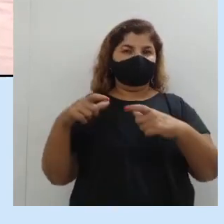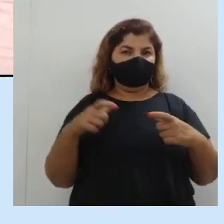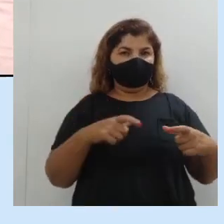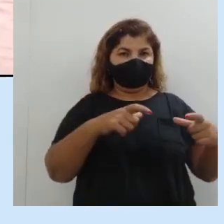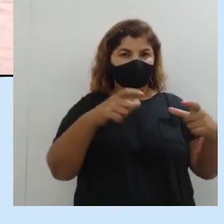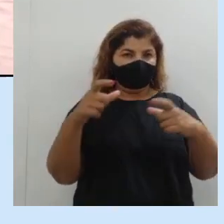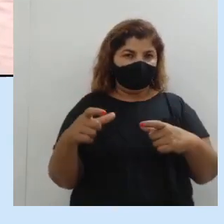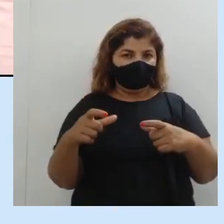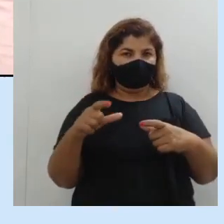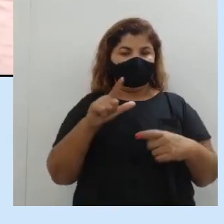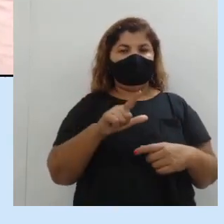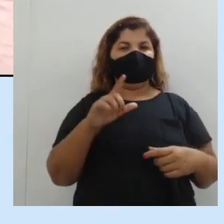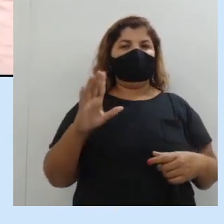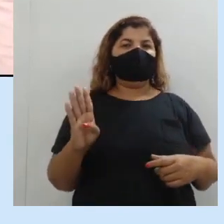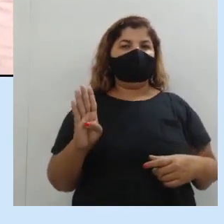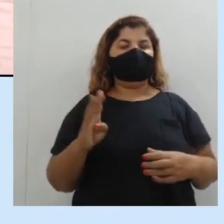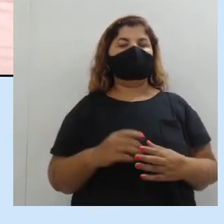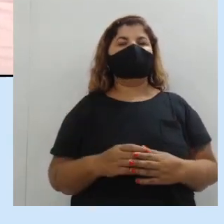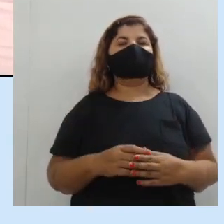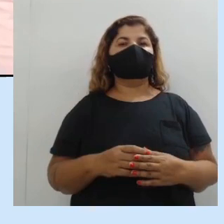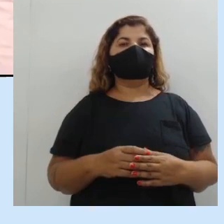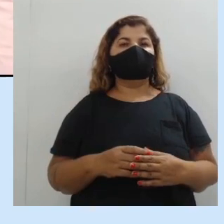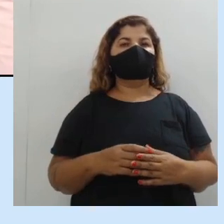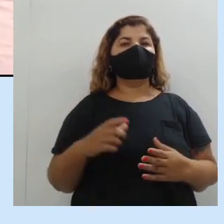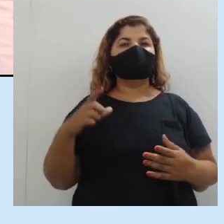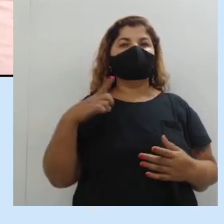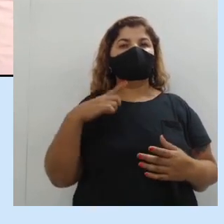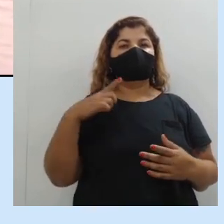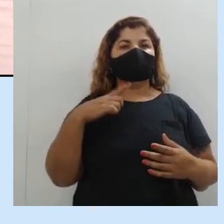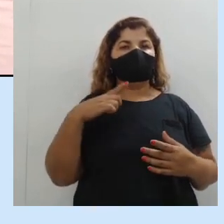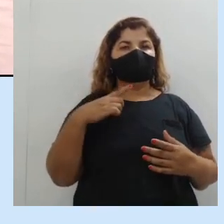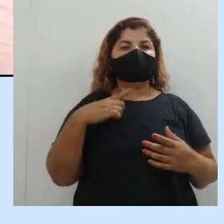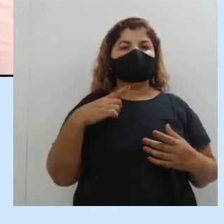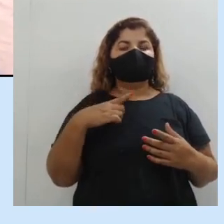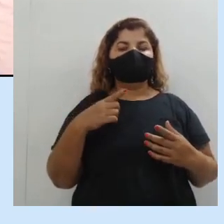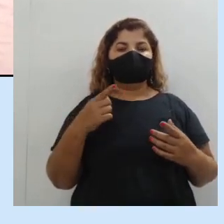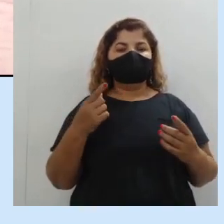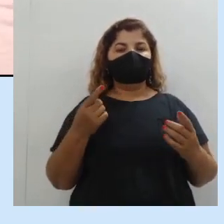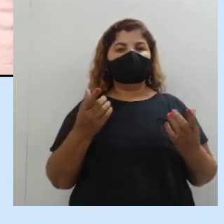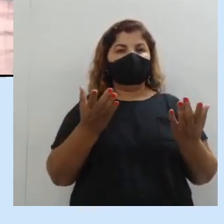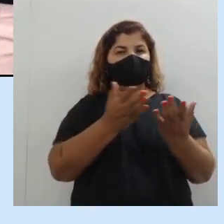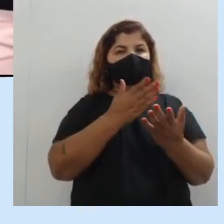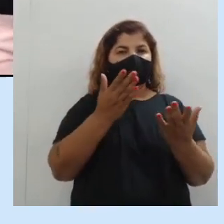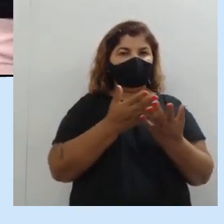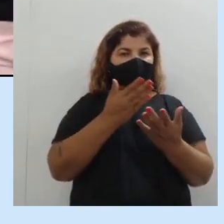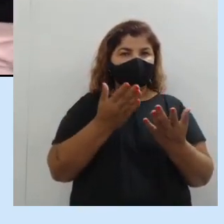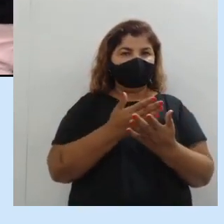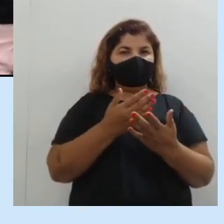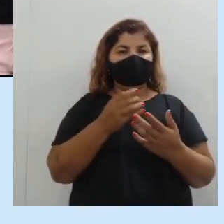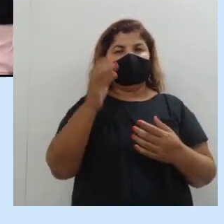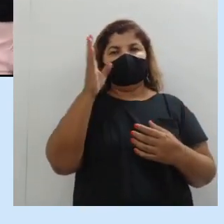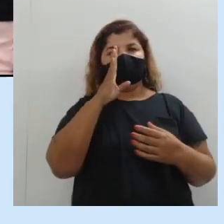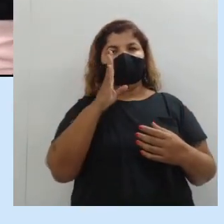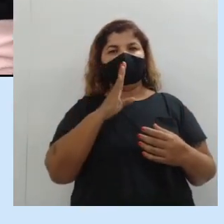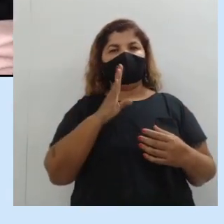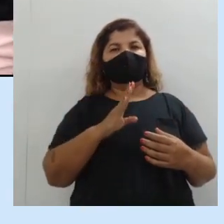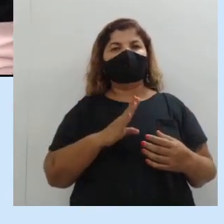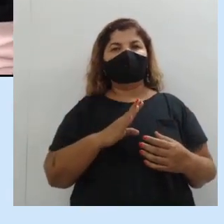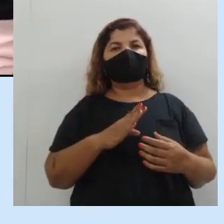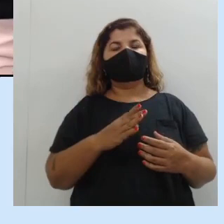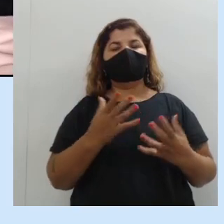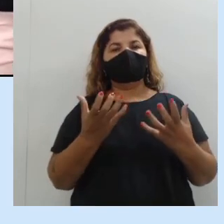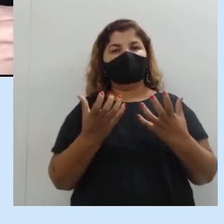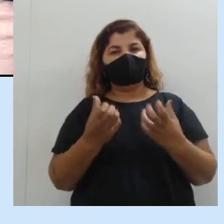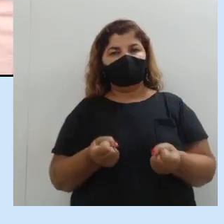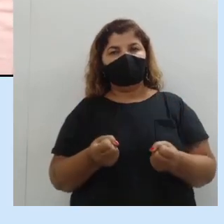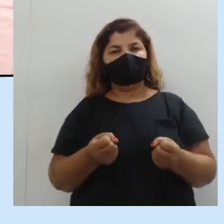tratados por Lima Barreto? Então, ele situa a obra dele no sertão do Brasil, retratando a seca e